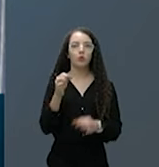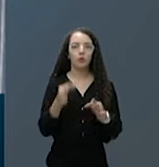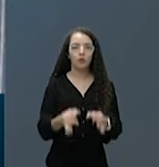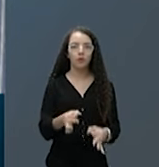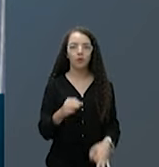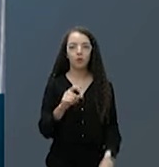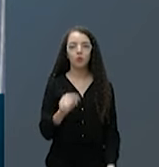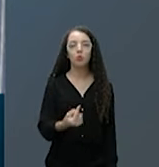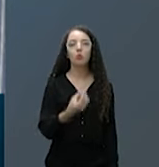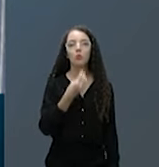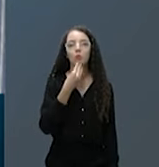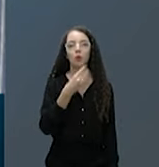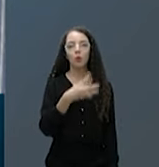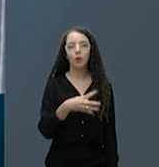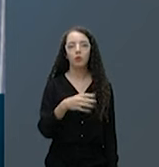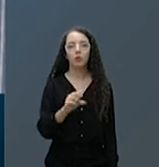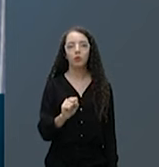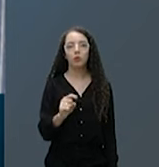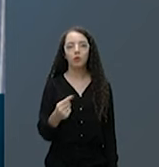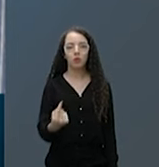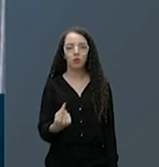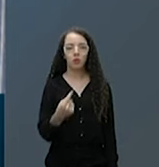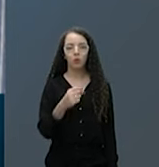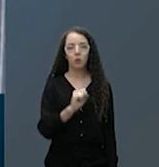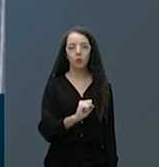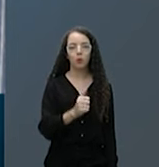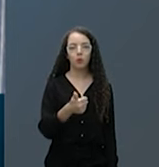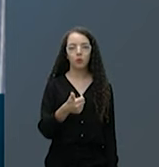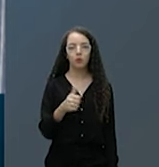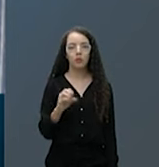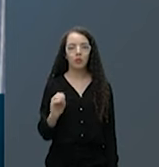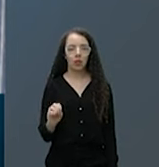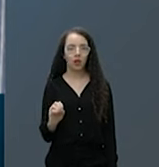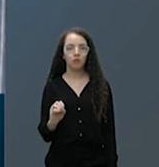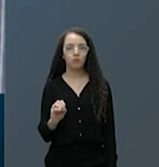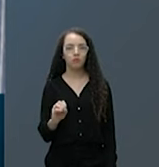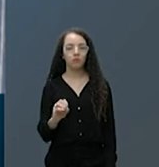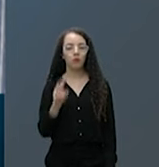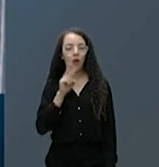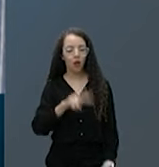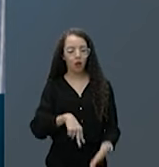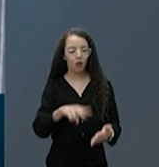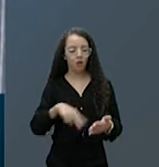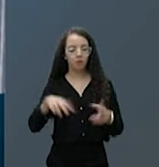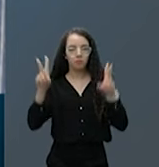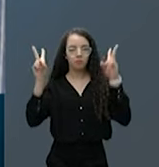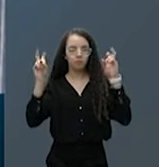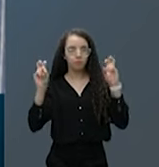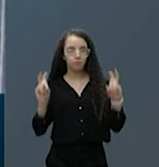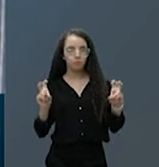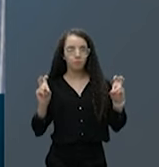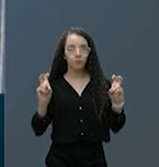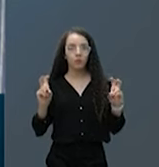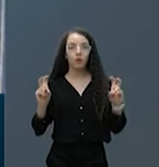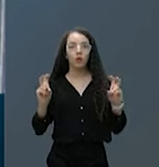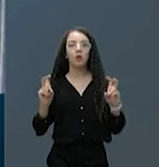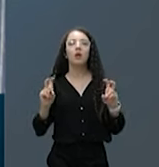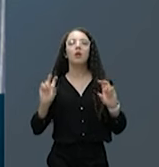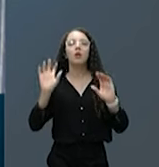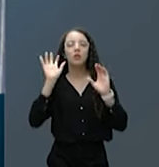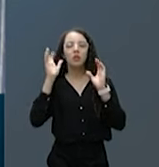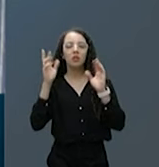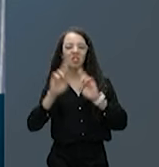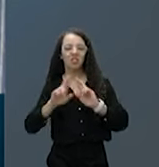1.481.810, que eu reproduzo, aspas. Essa divergência jurisprudencial, todavia,